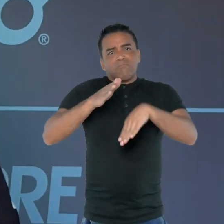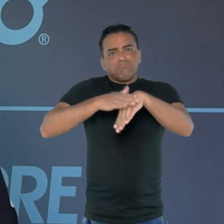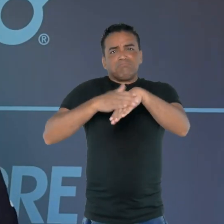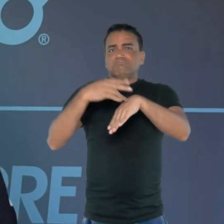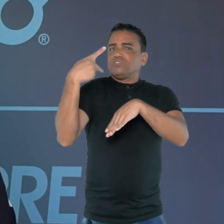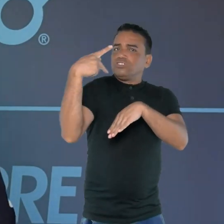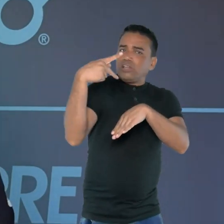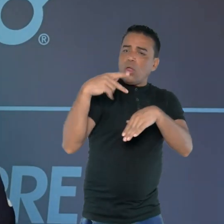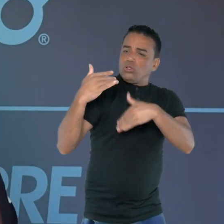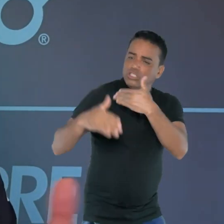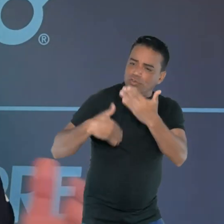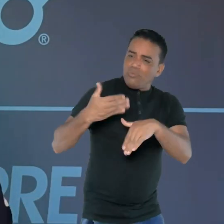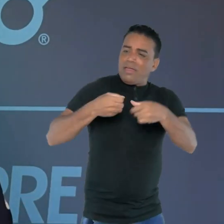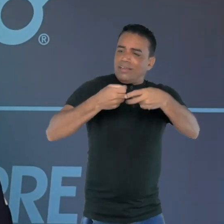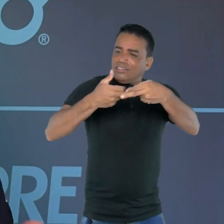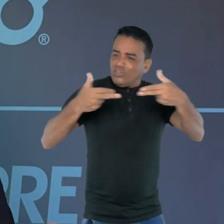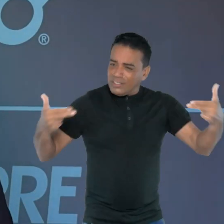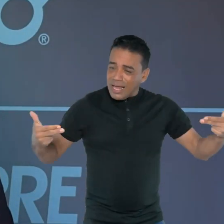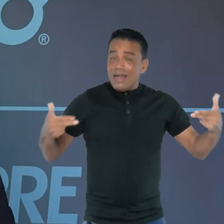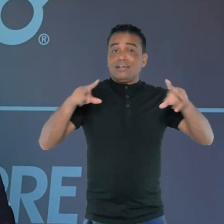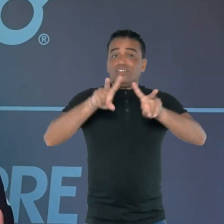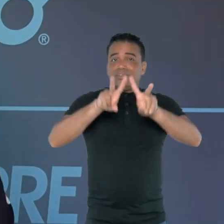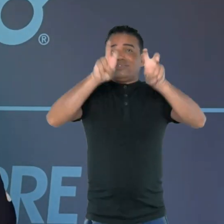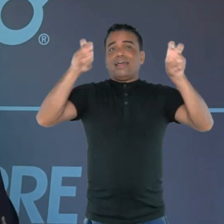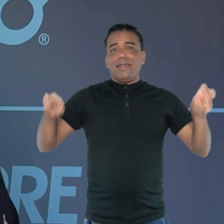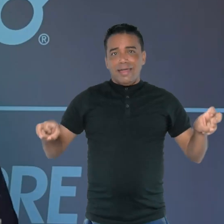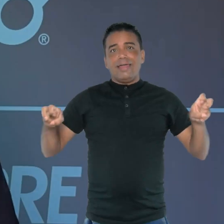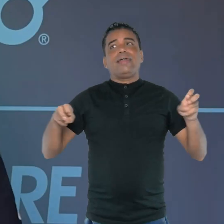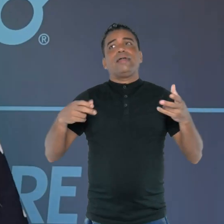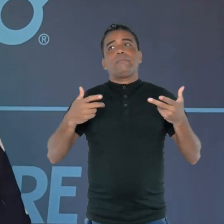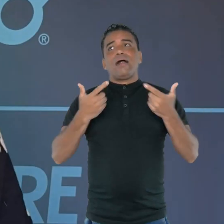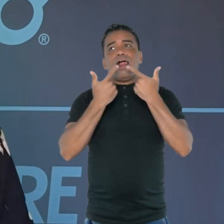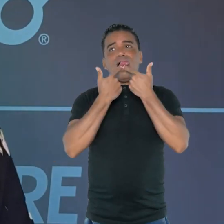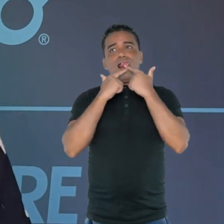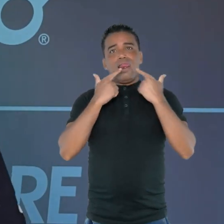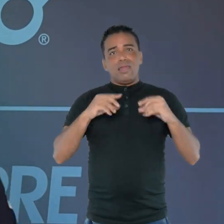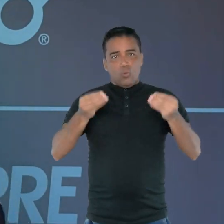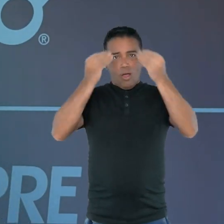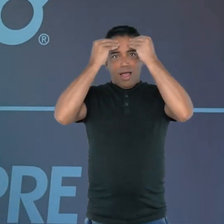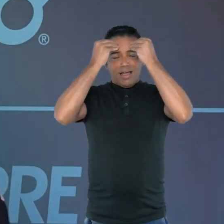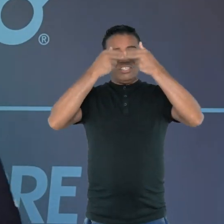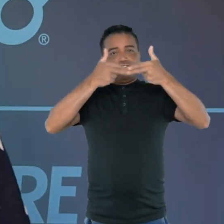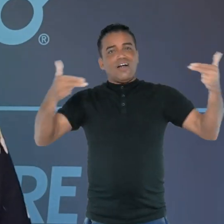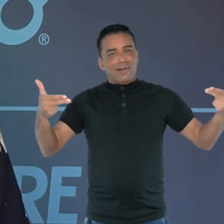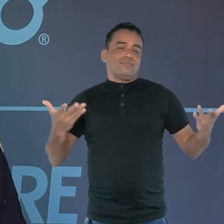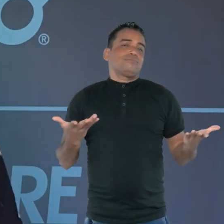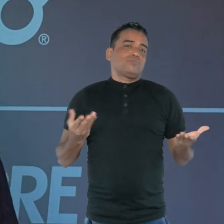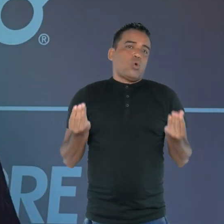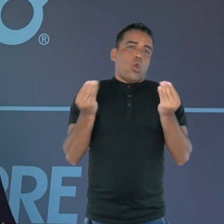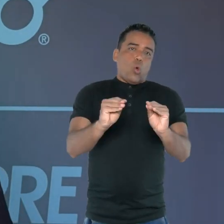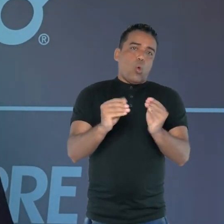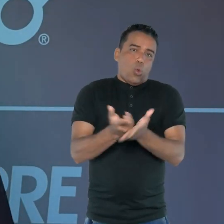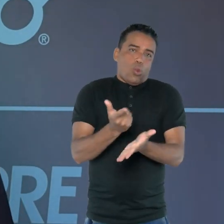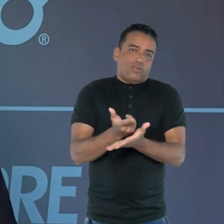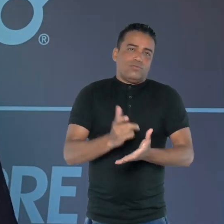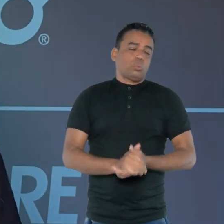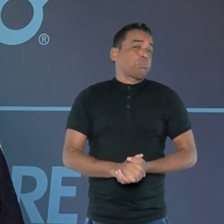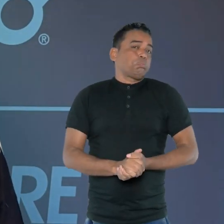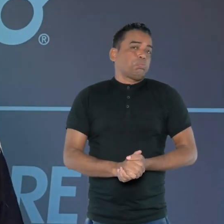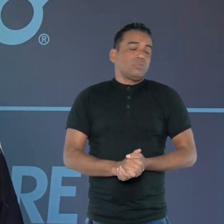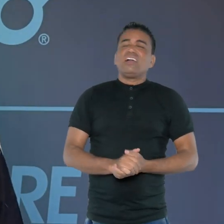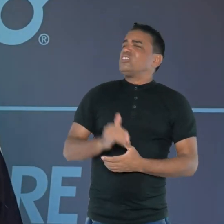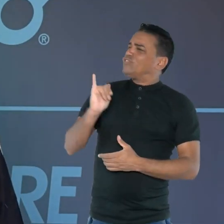mesmo dessa diversidade temática e da própria linguagem? Bom, eu já disse